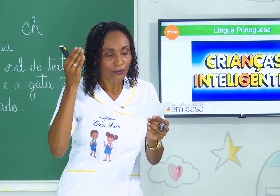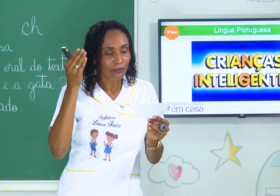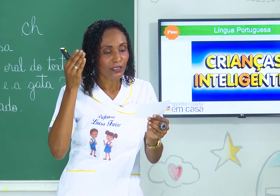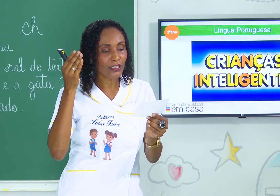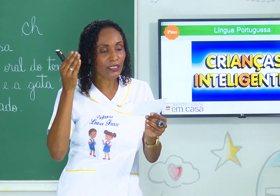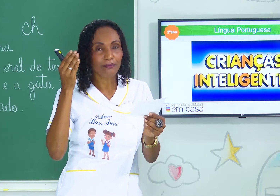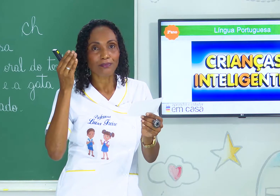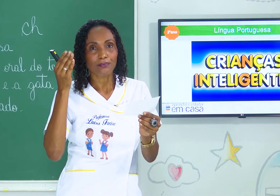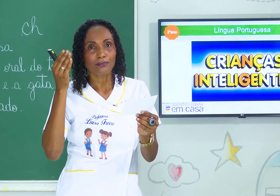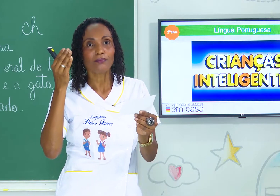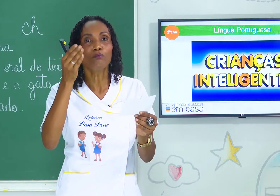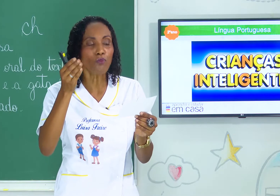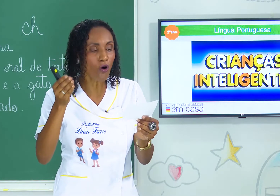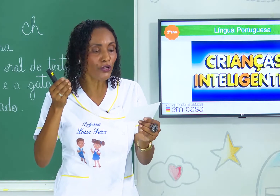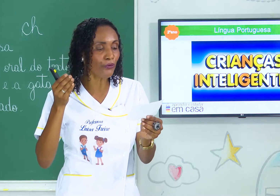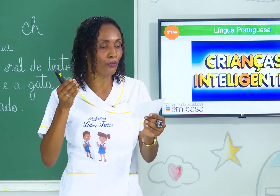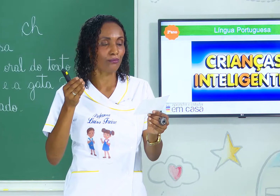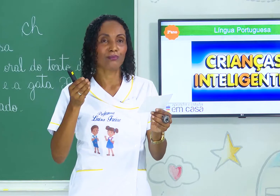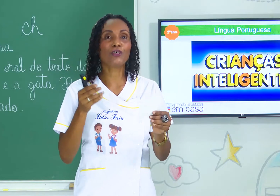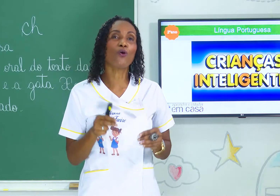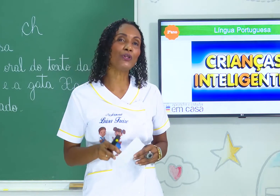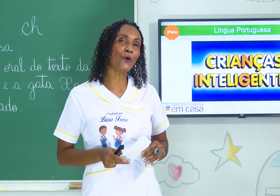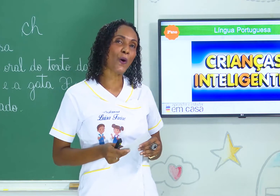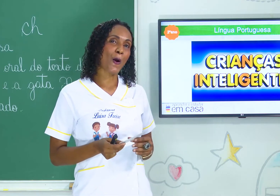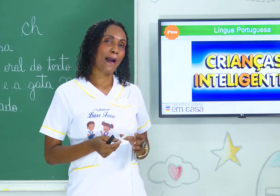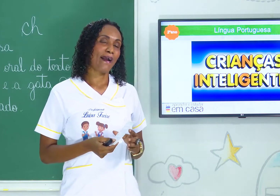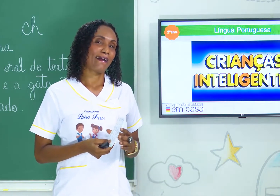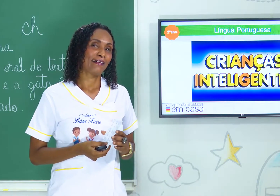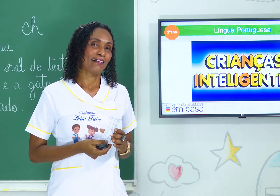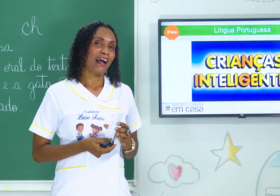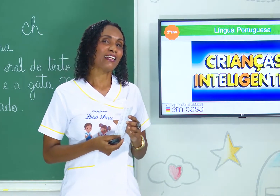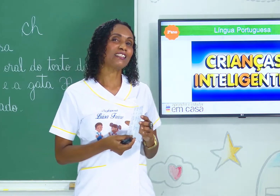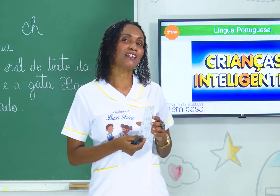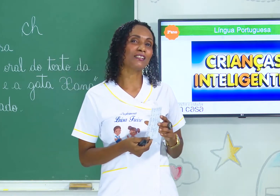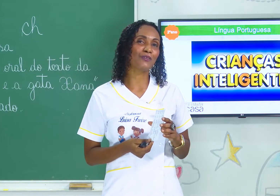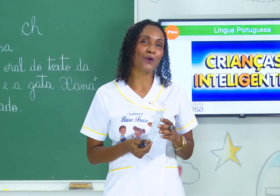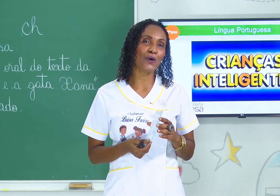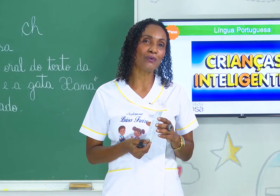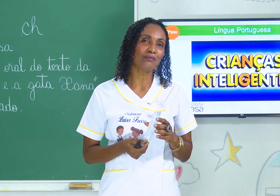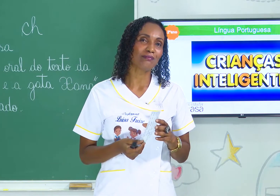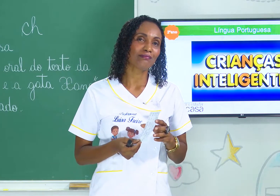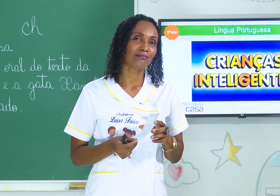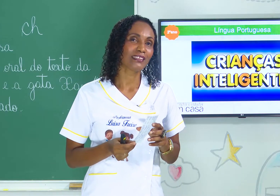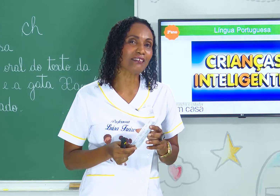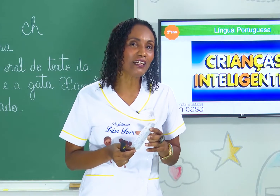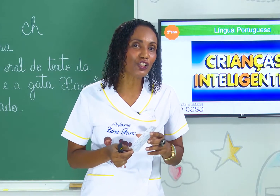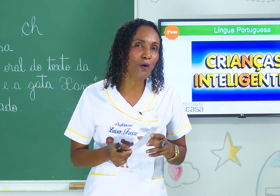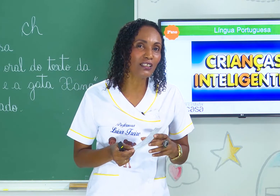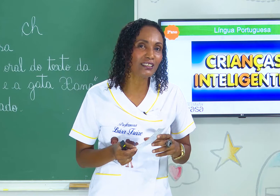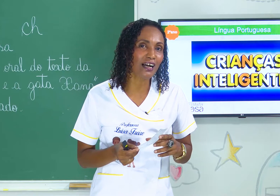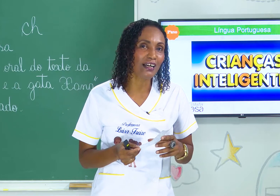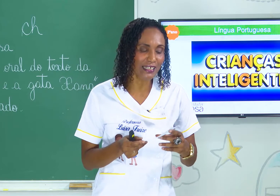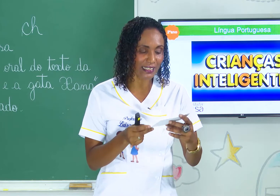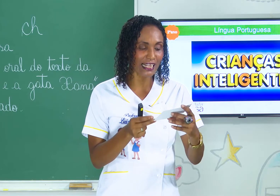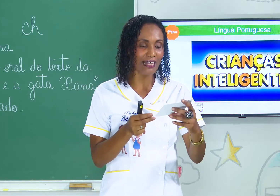olho e molho ficou Will Alguém já acertou já